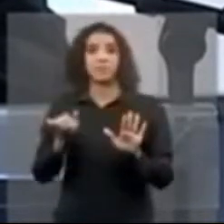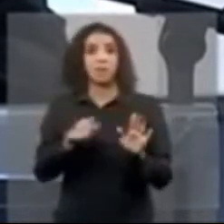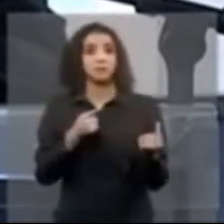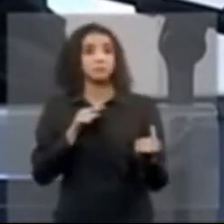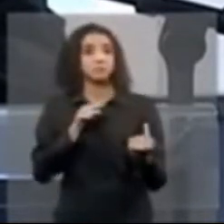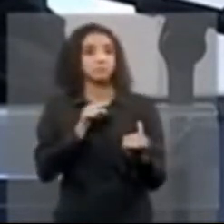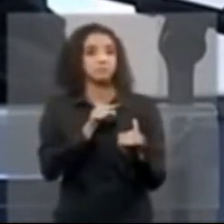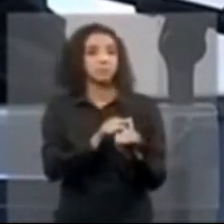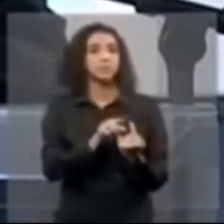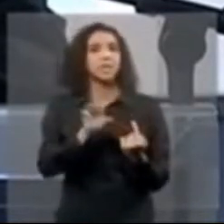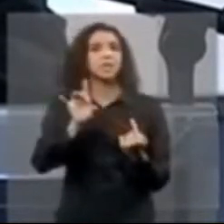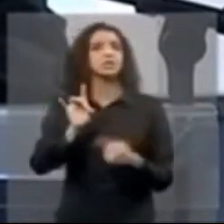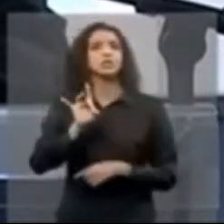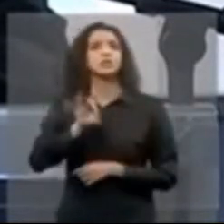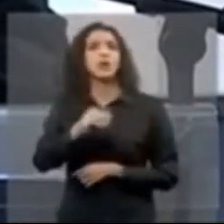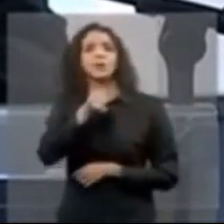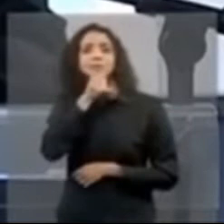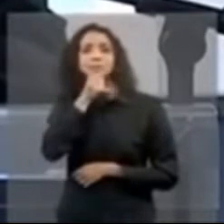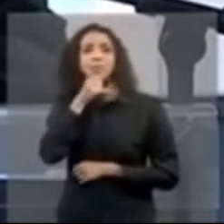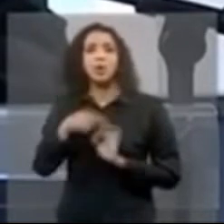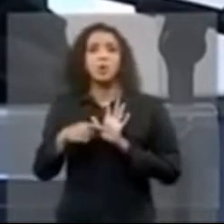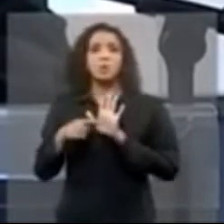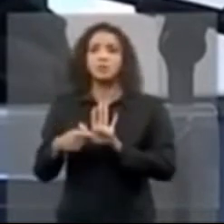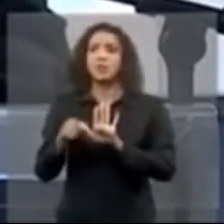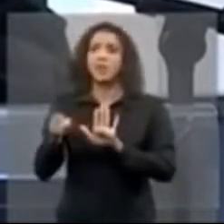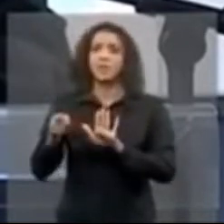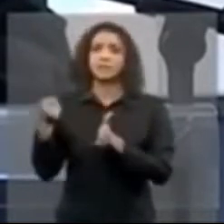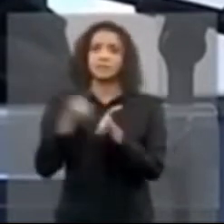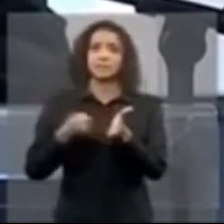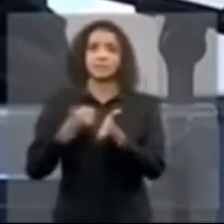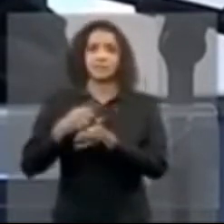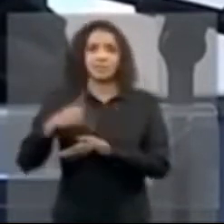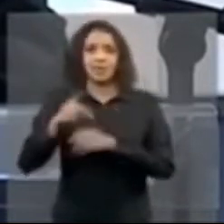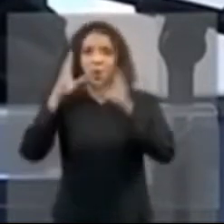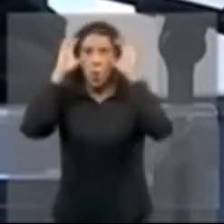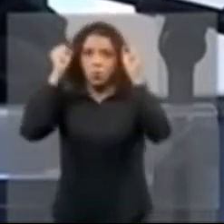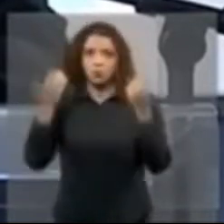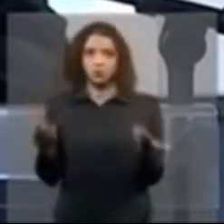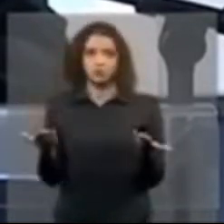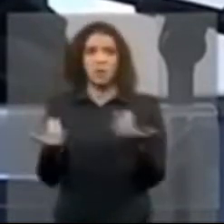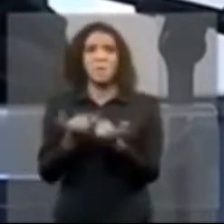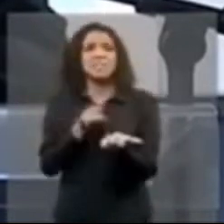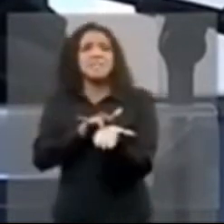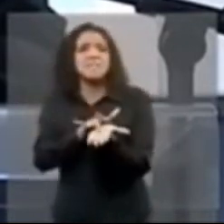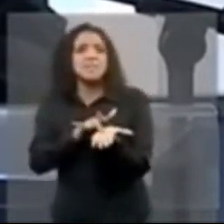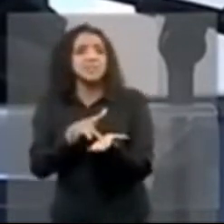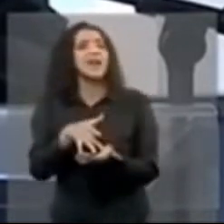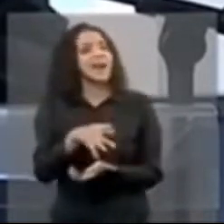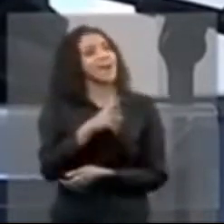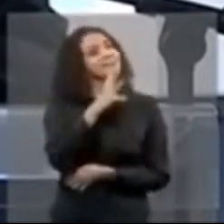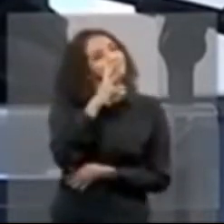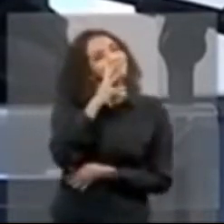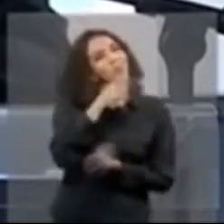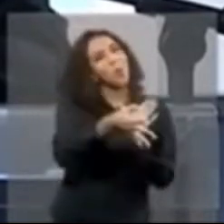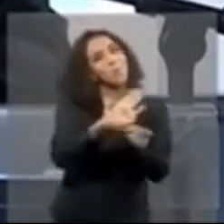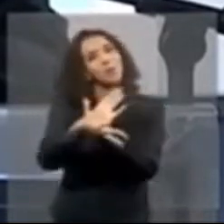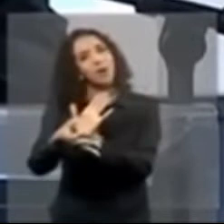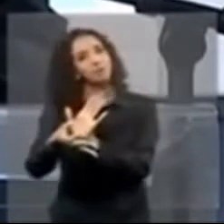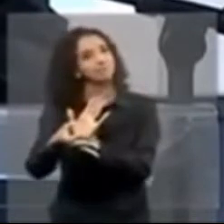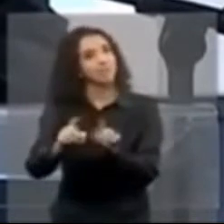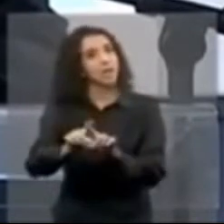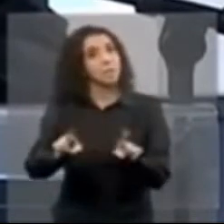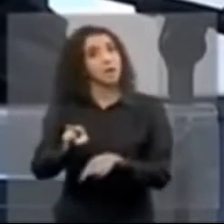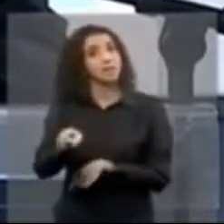legitimar o ativismo nessa corte. Está-se fingindo ouvir as partes, mas na realidade o que se está fazendo é legitimar